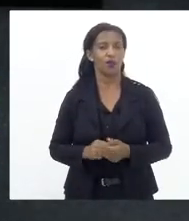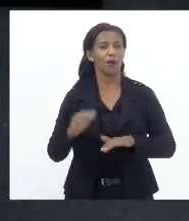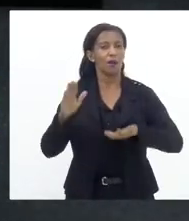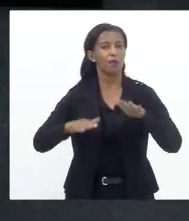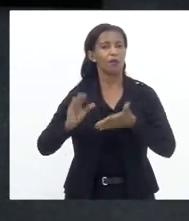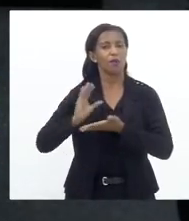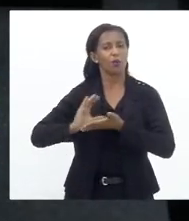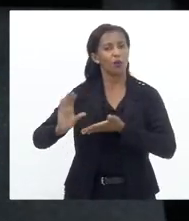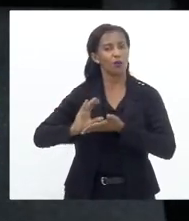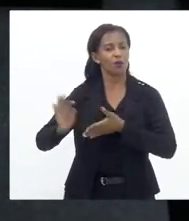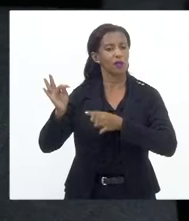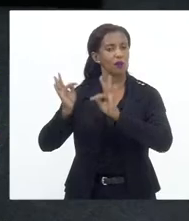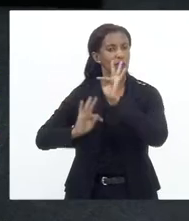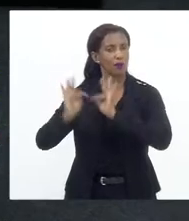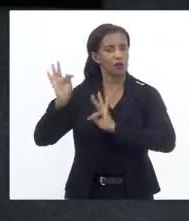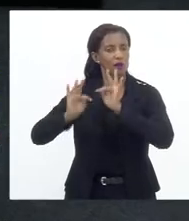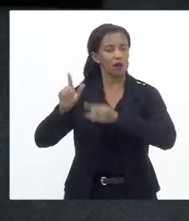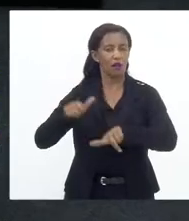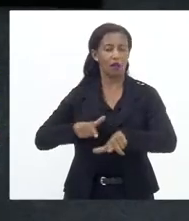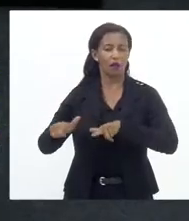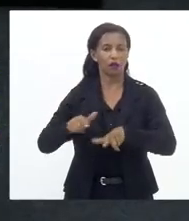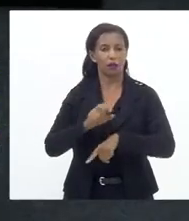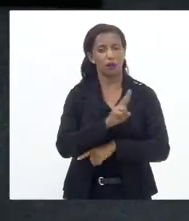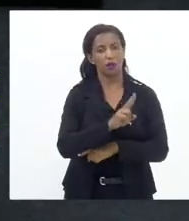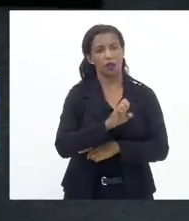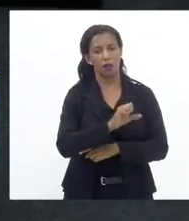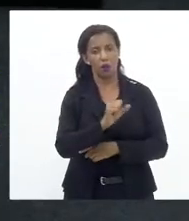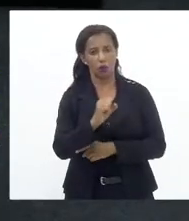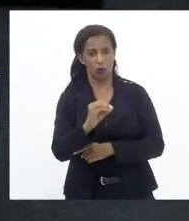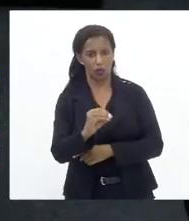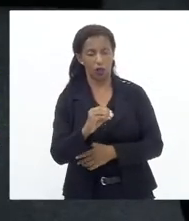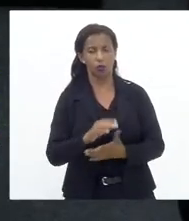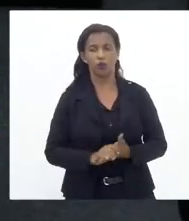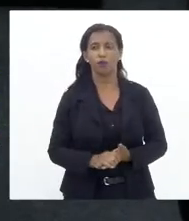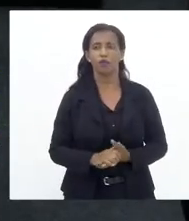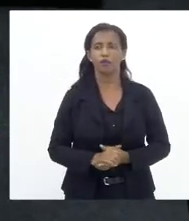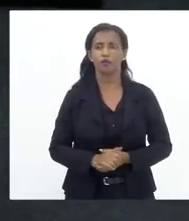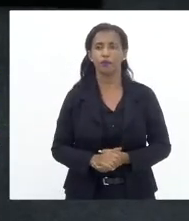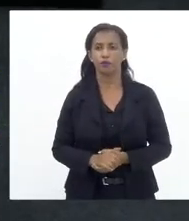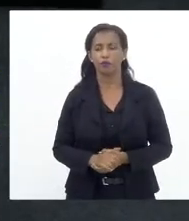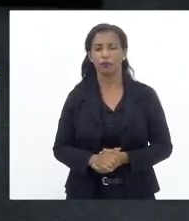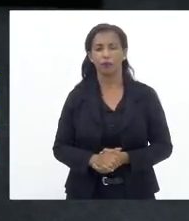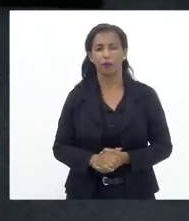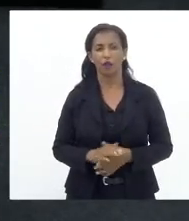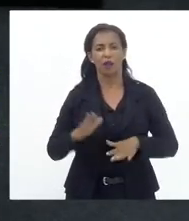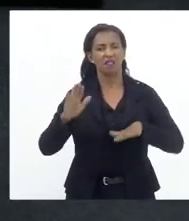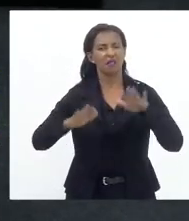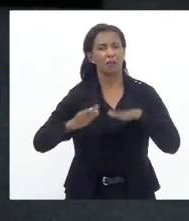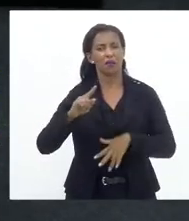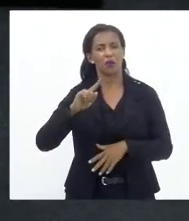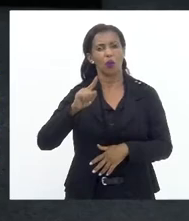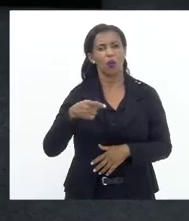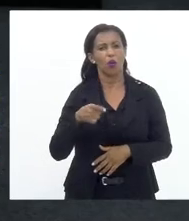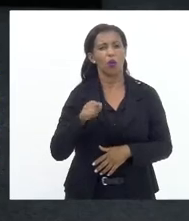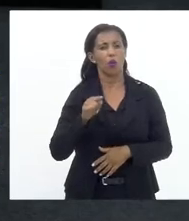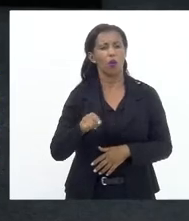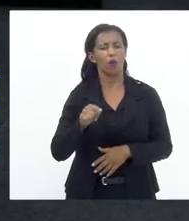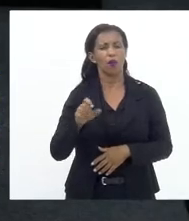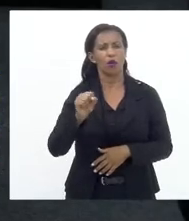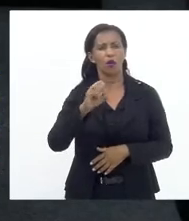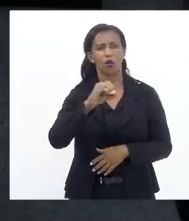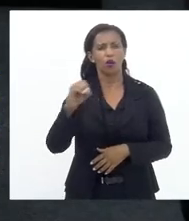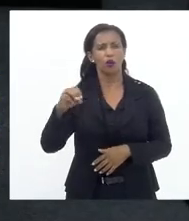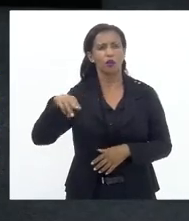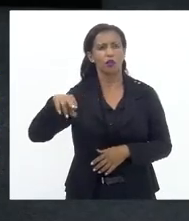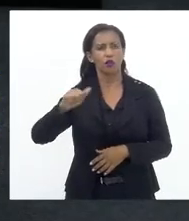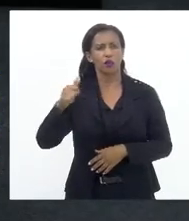menos auxílio tecnológico garantir aos servidores da UENF da o Enzo não entre a nossa proteção é que estudar r$ 1200000 há 70